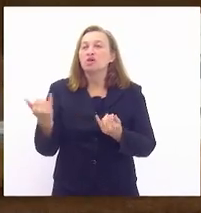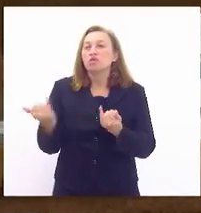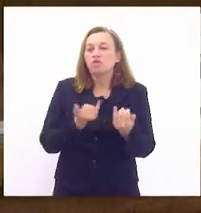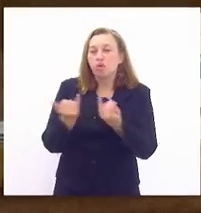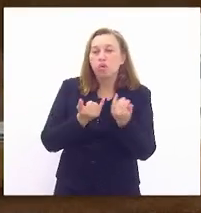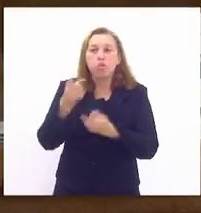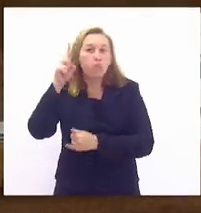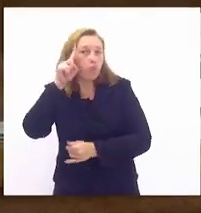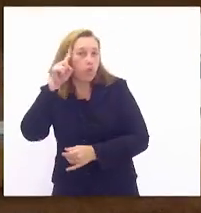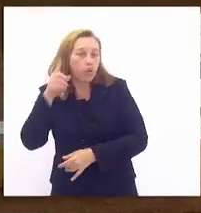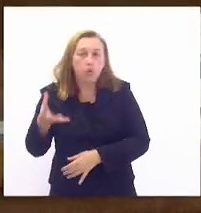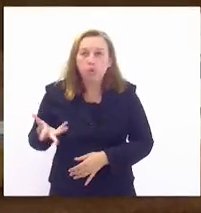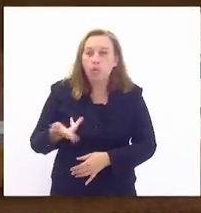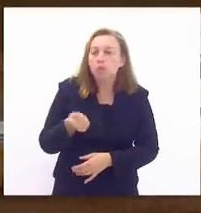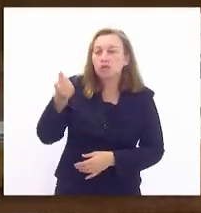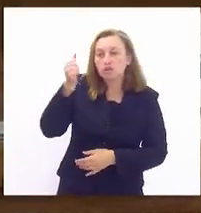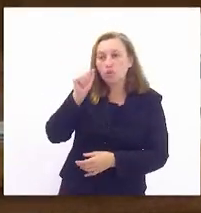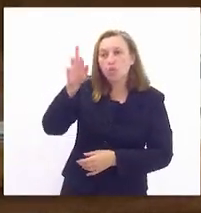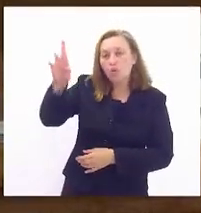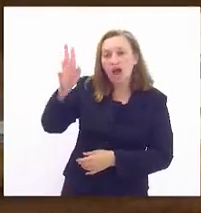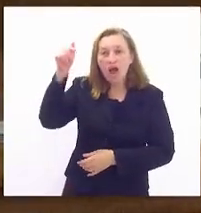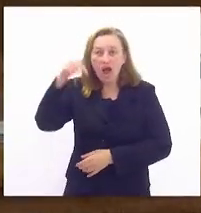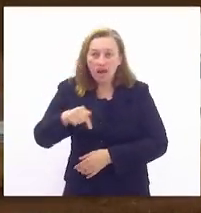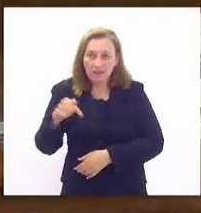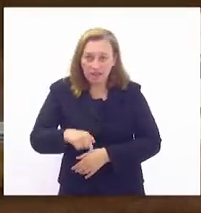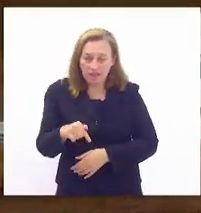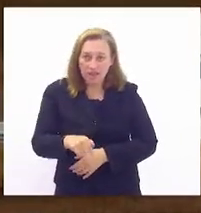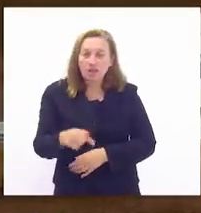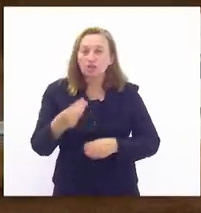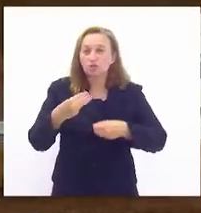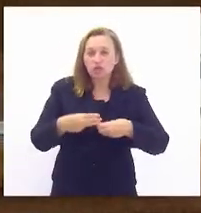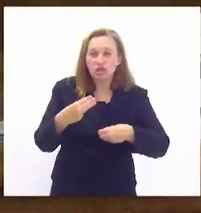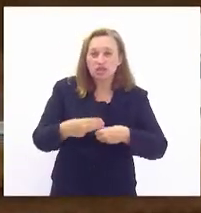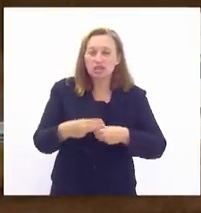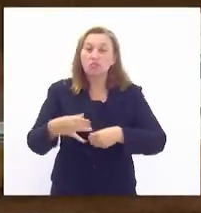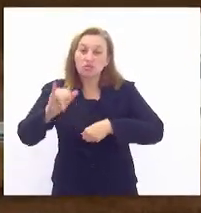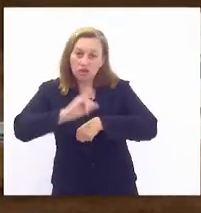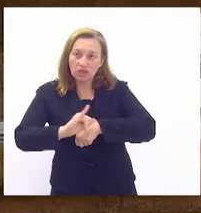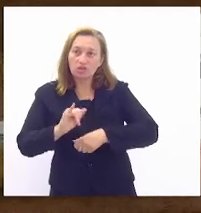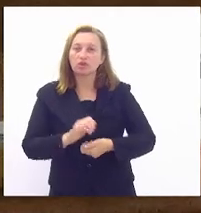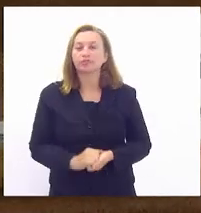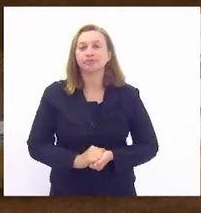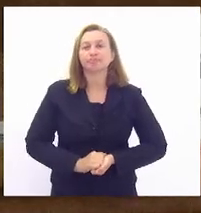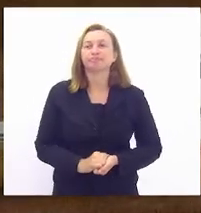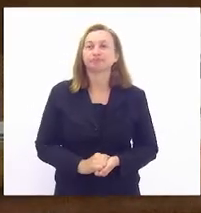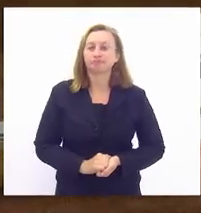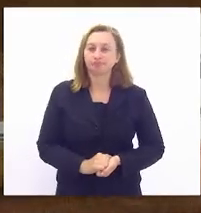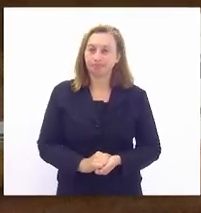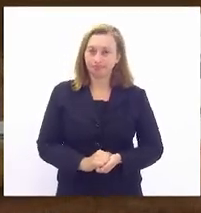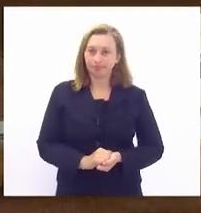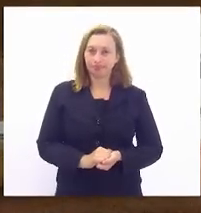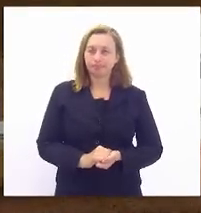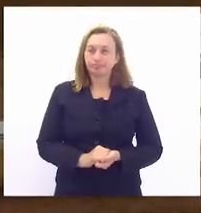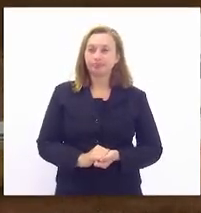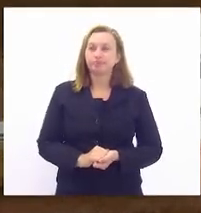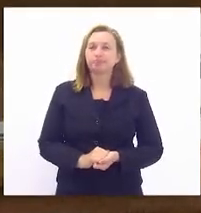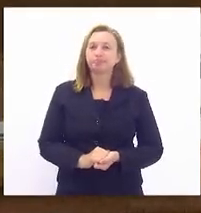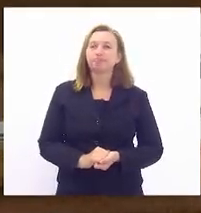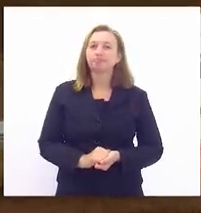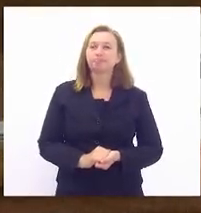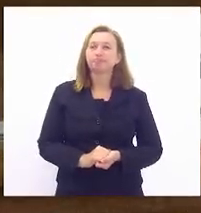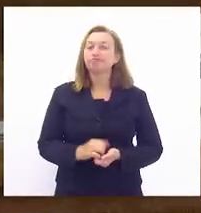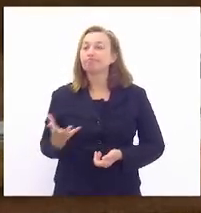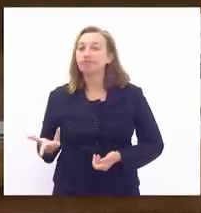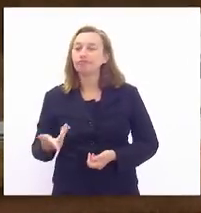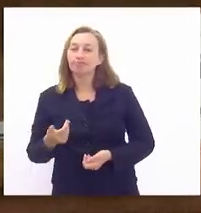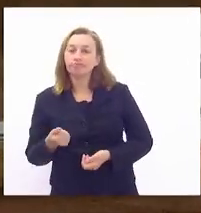da qualidade do ar aqui no município de Volta Redonda. Com relação à